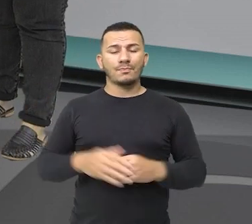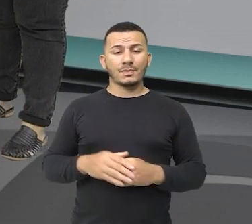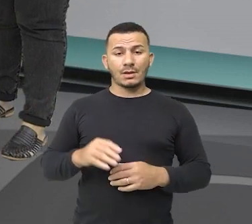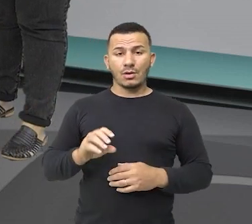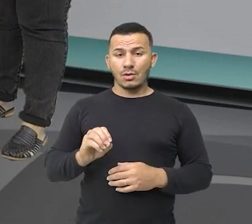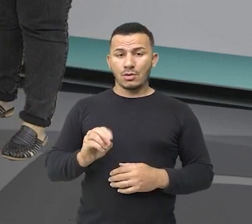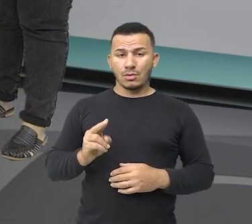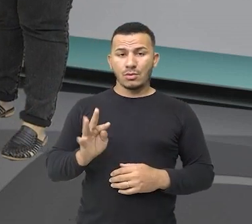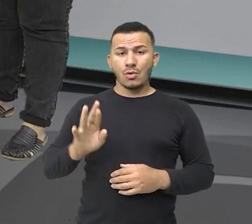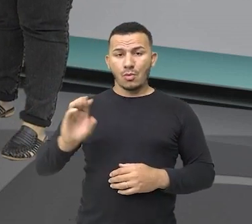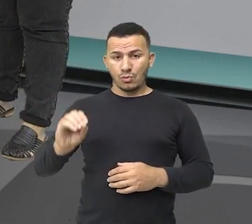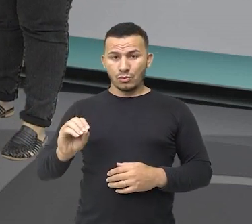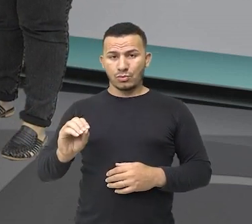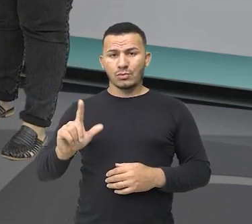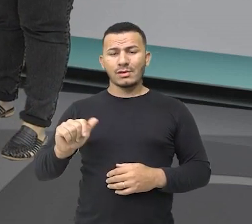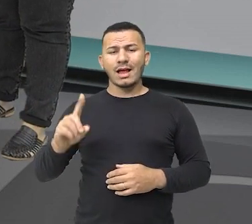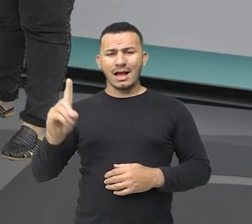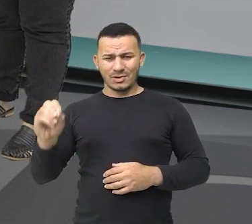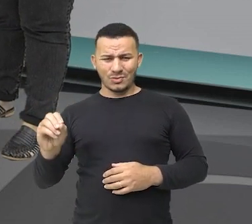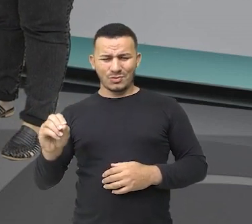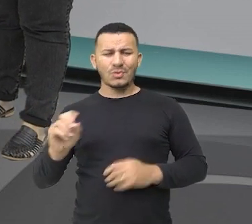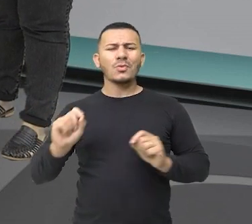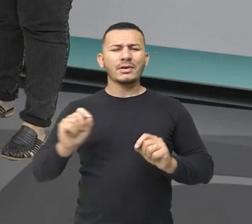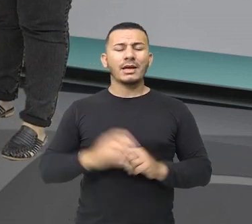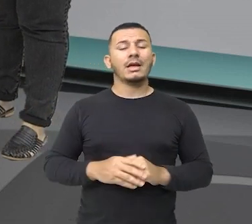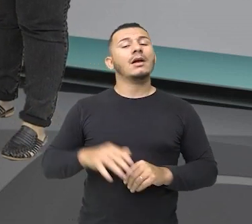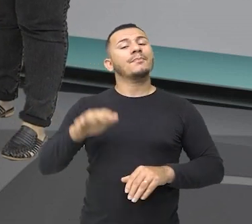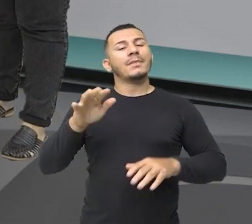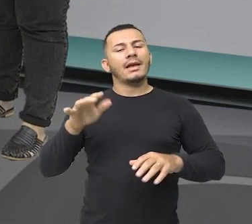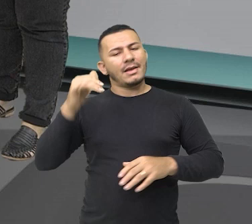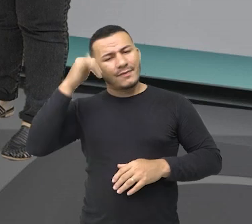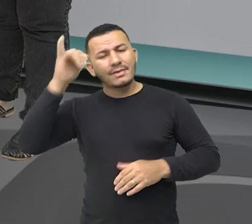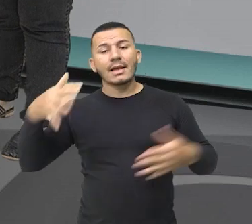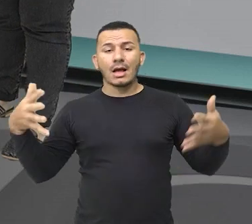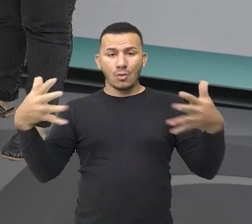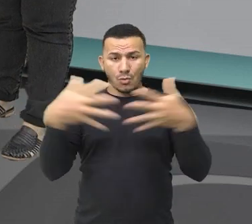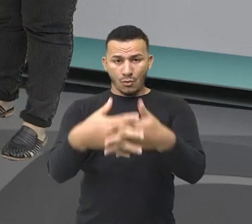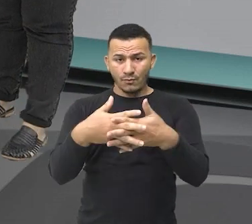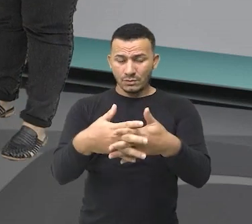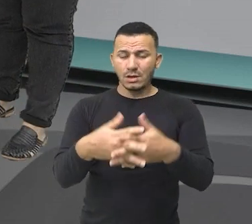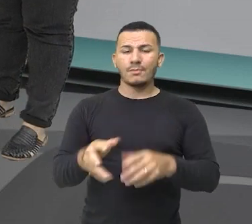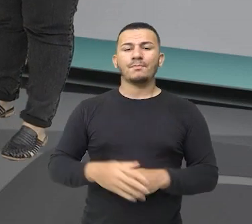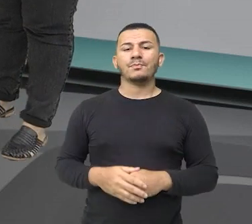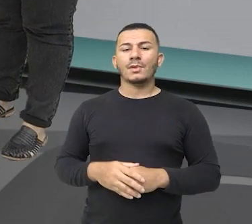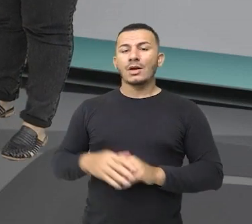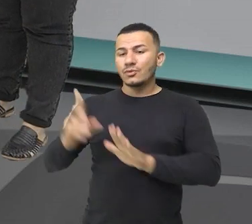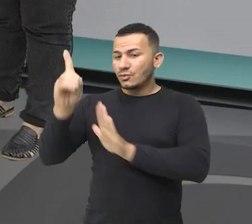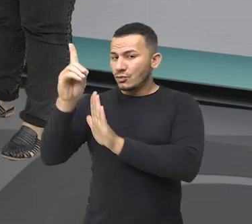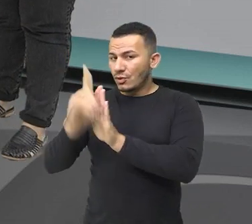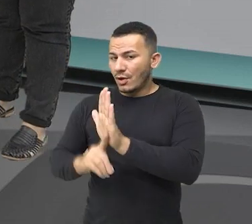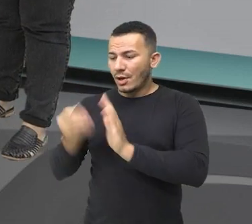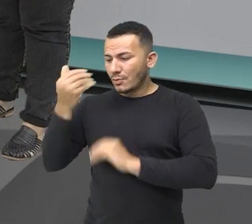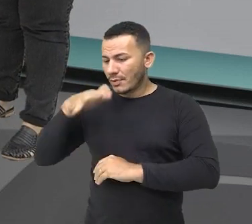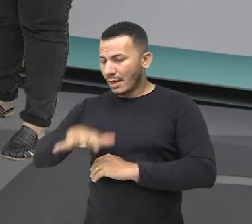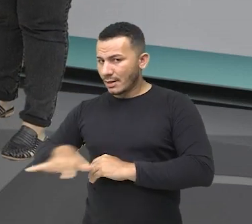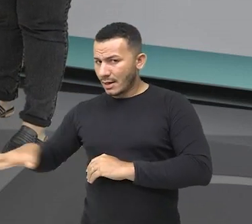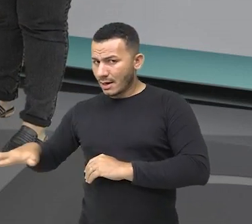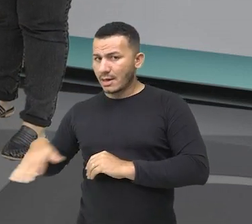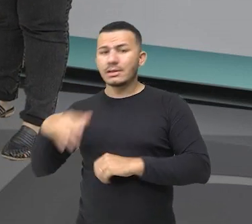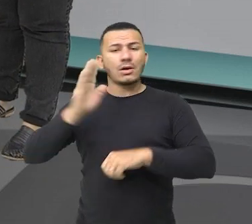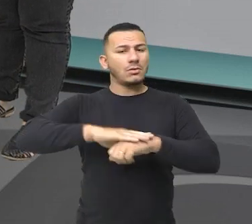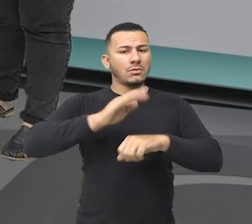pode confundir respeito aos direitos infantis com excessiva permissividade, isto é,